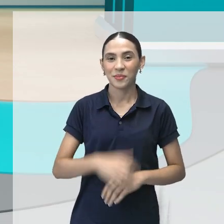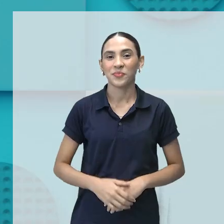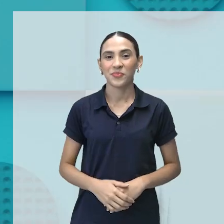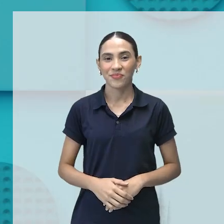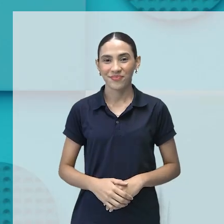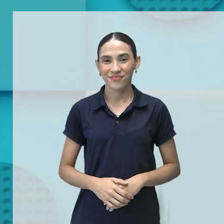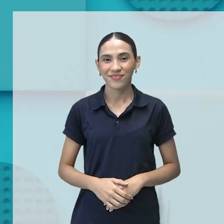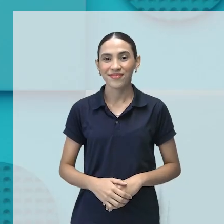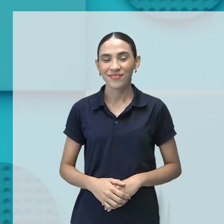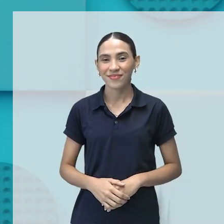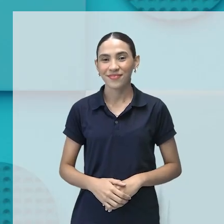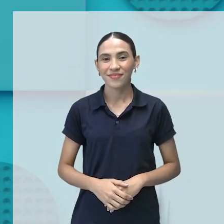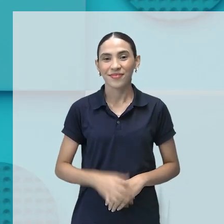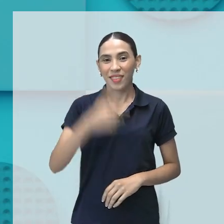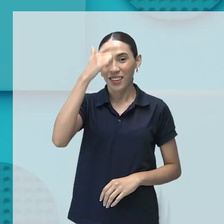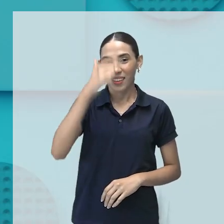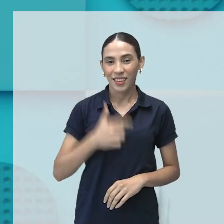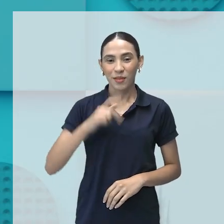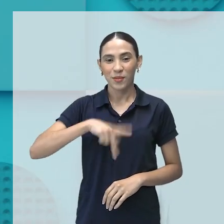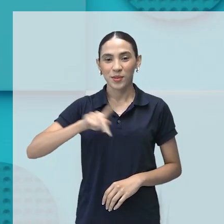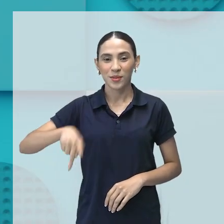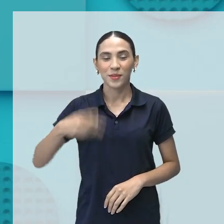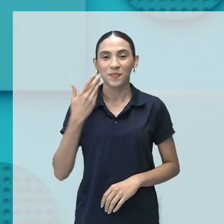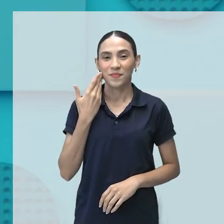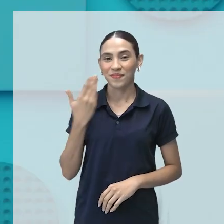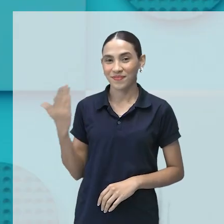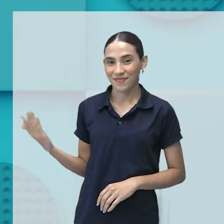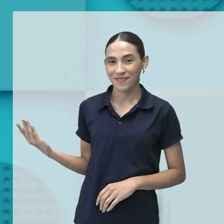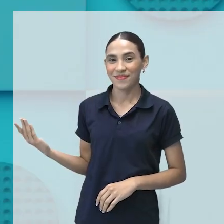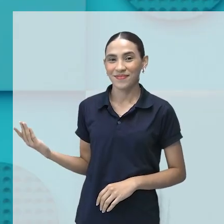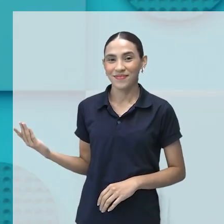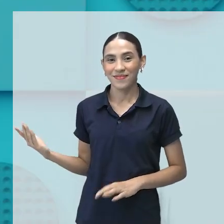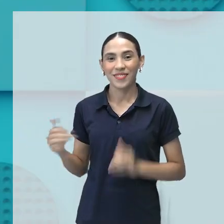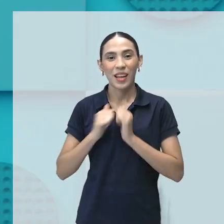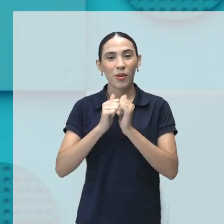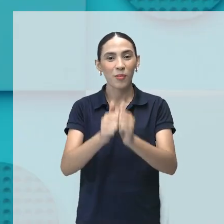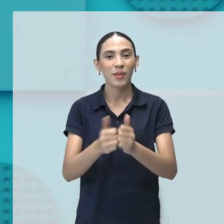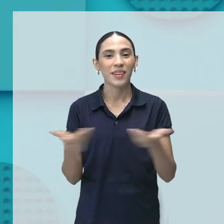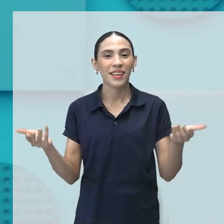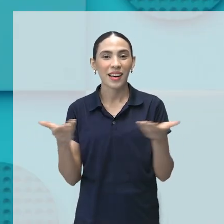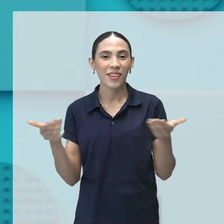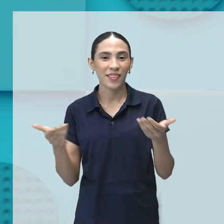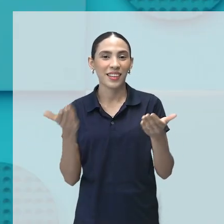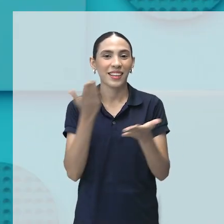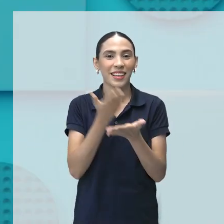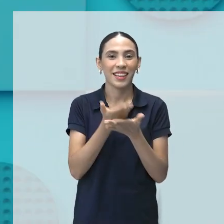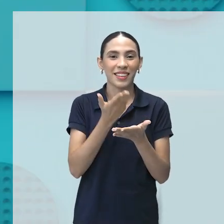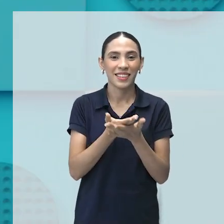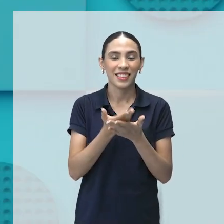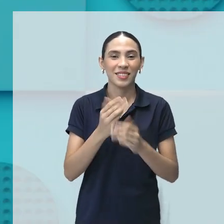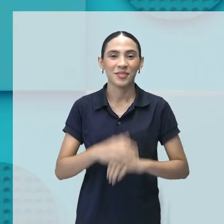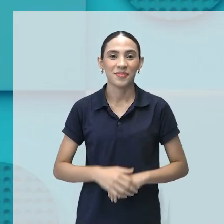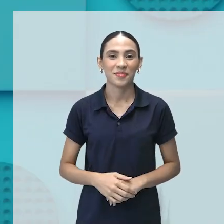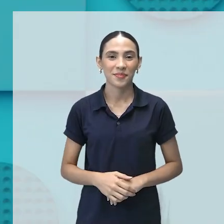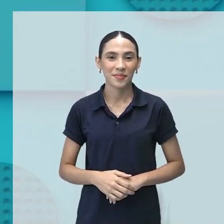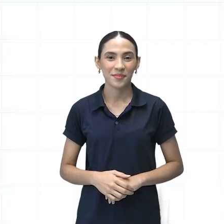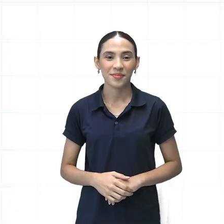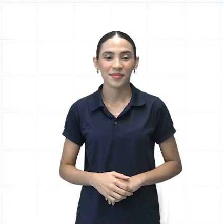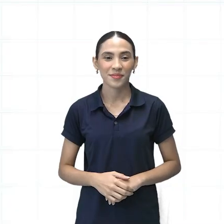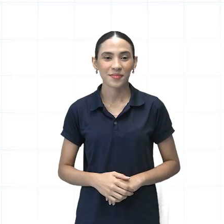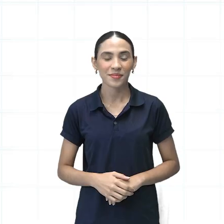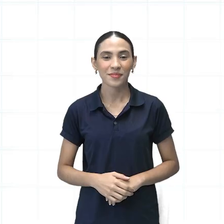inglês. Eu sou o professor Bruno Delgado e acompanhe comigo que nós teremos a nossa aula de hoje.